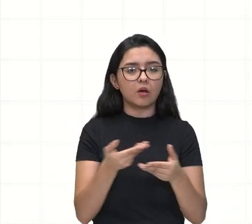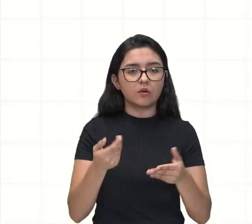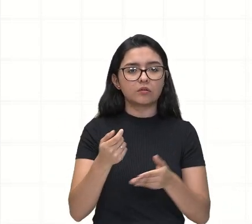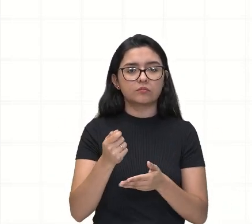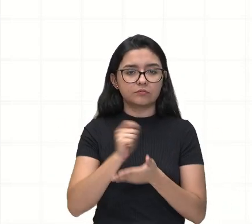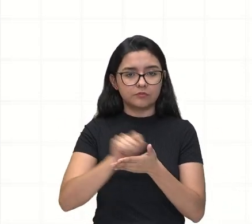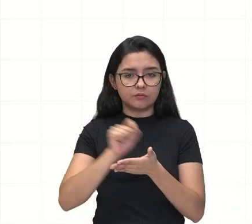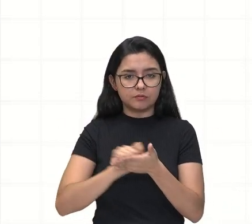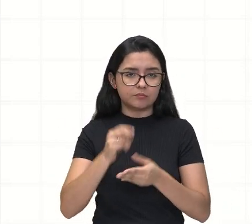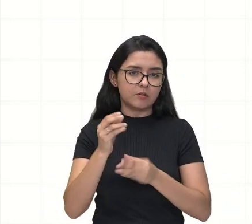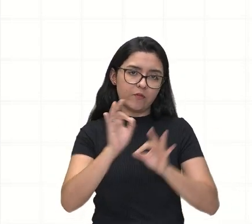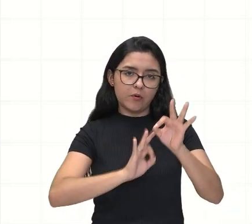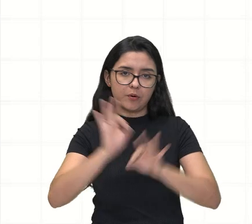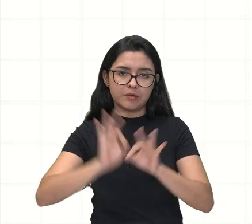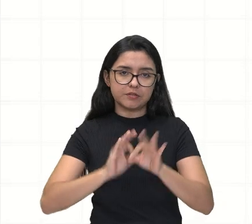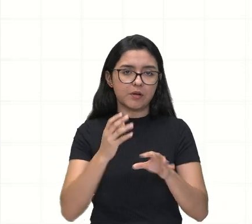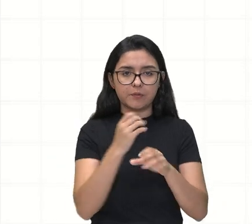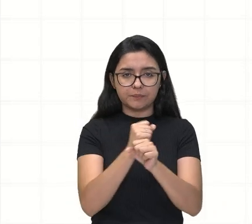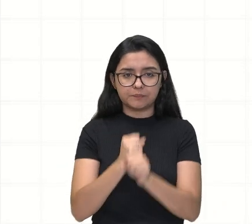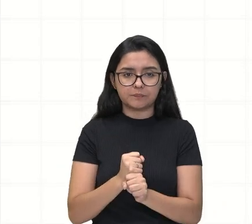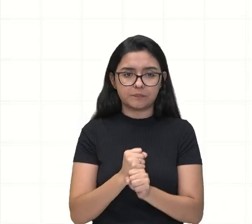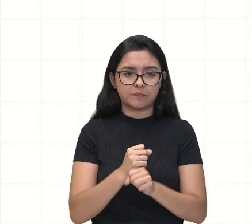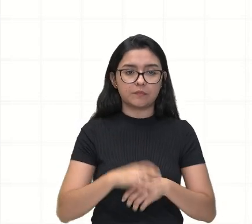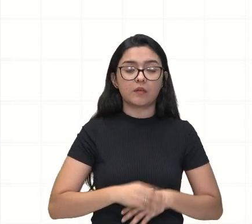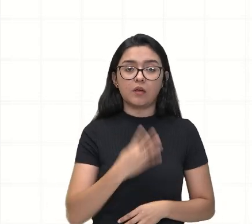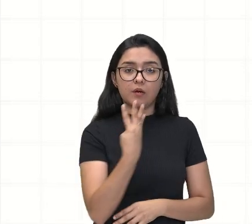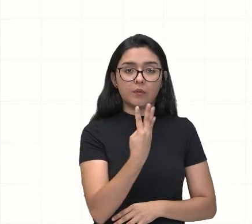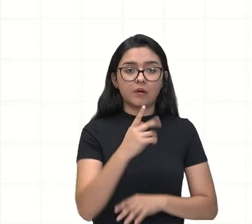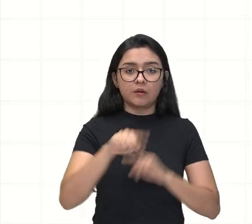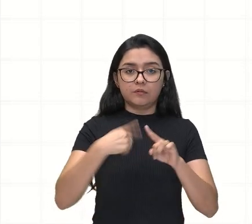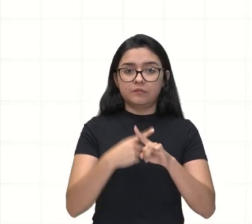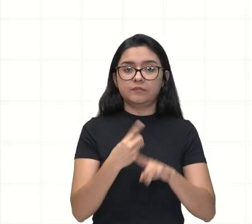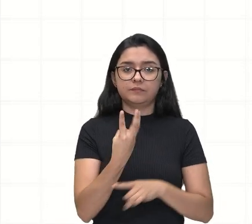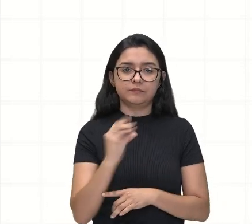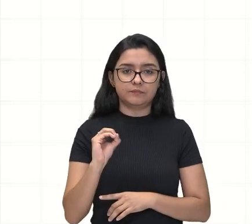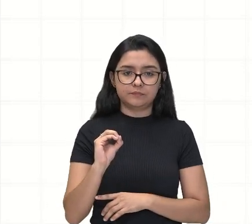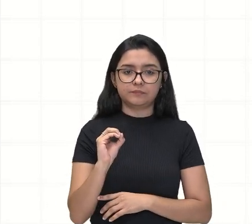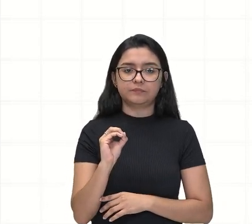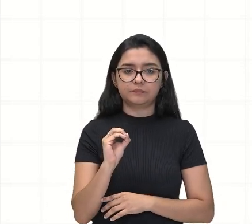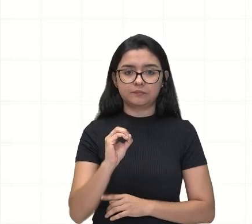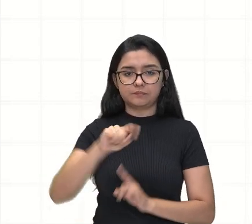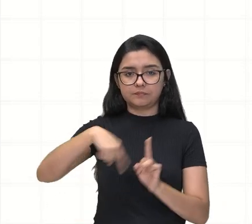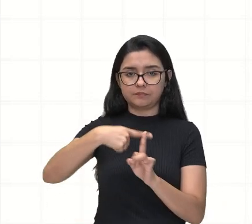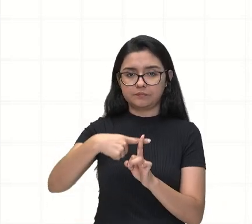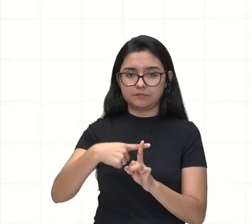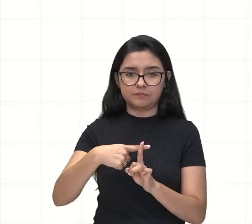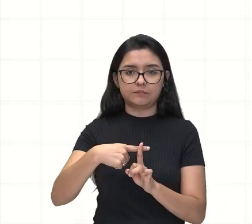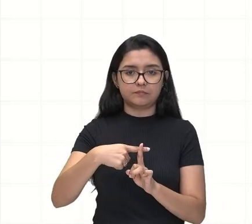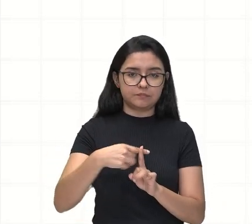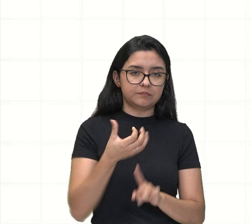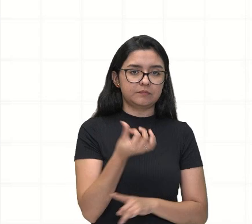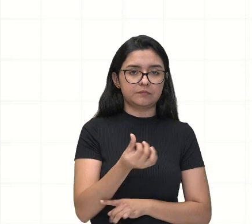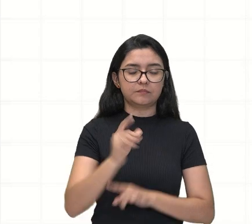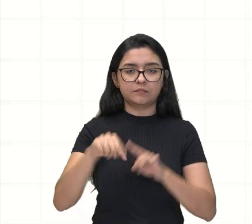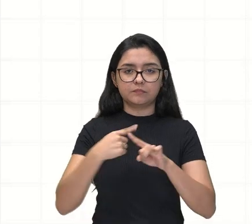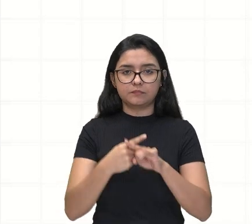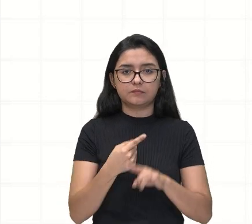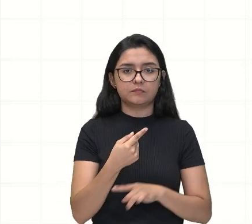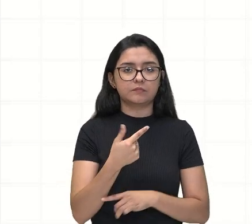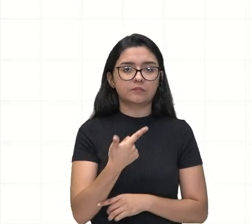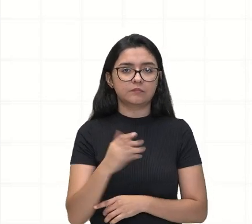Ó. Como ficaria então essa expressão? 4 vezes 30 mais 6